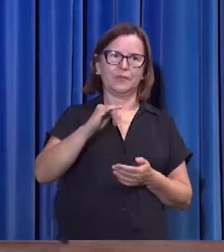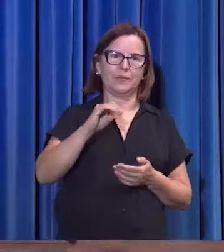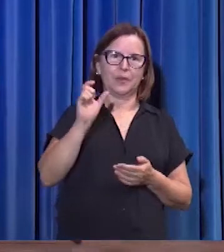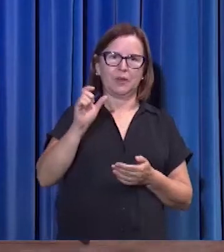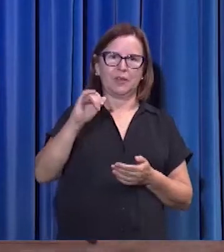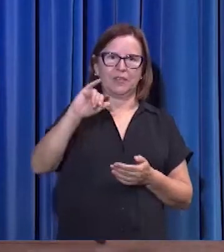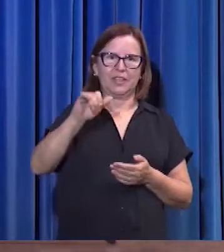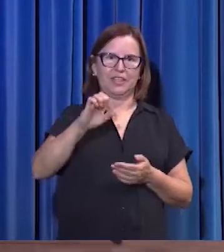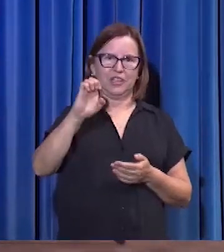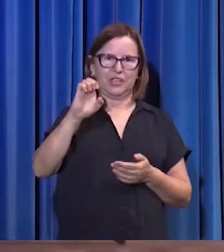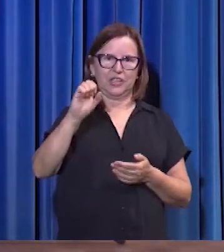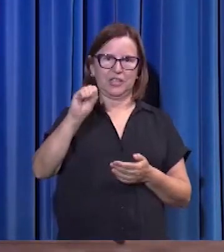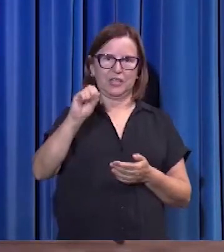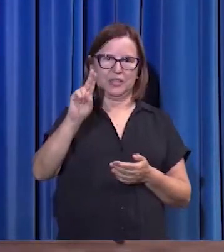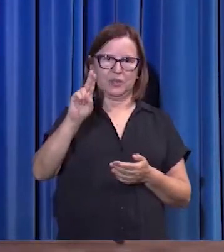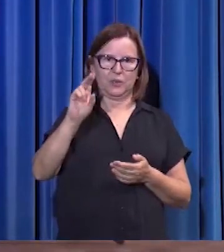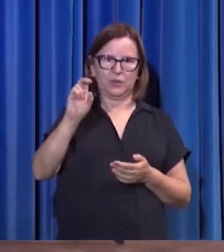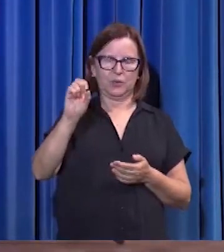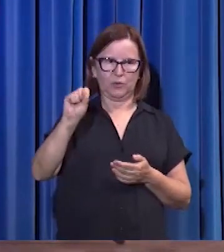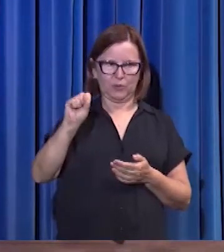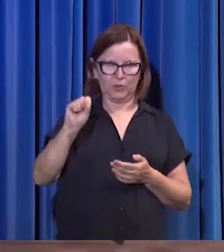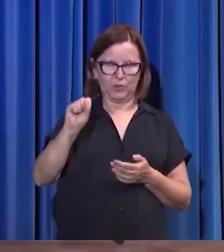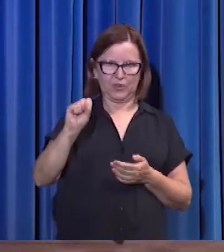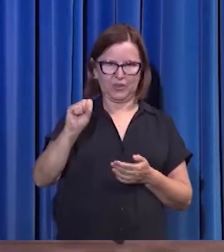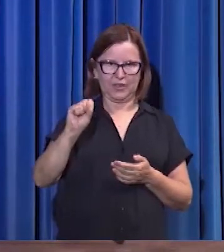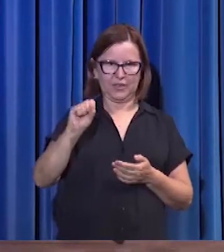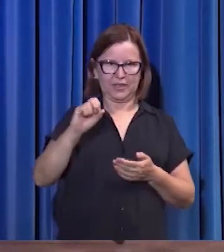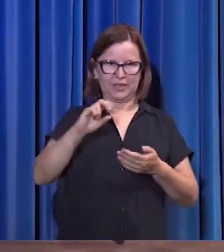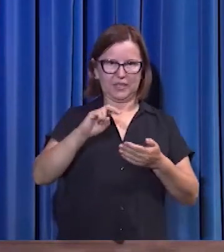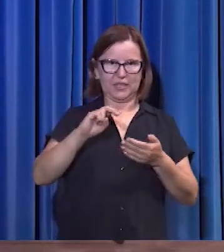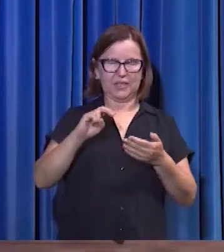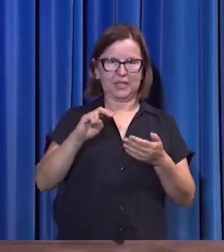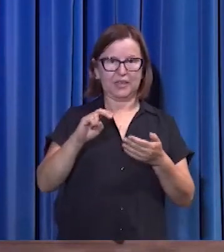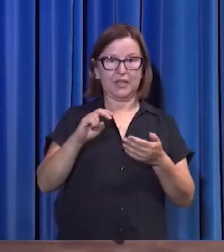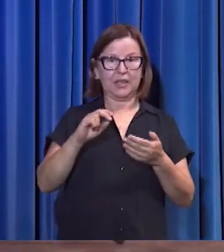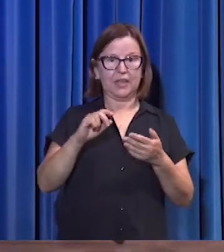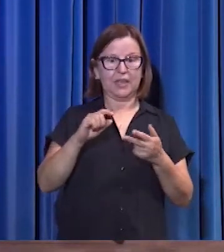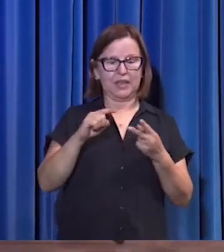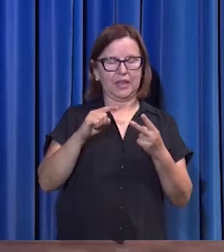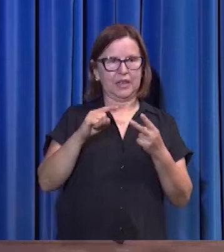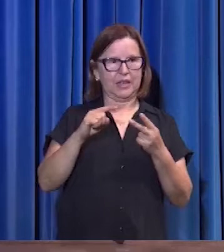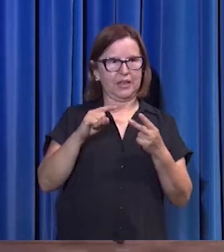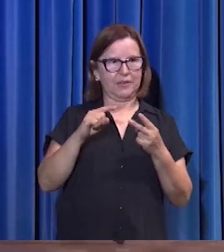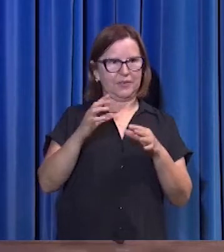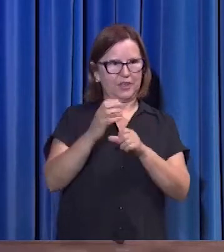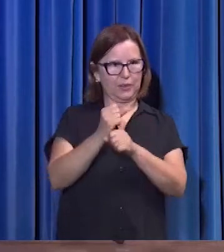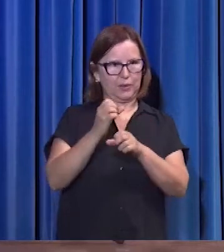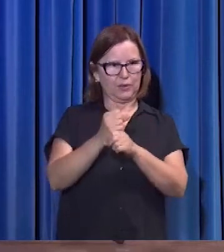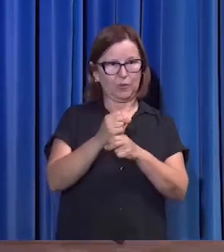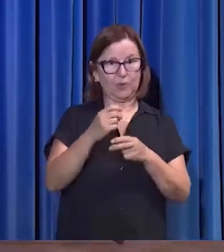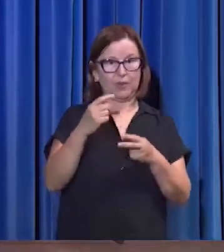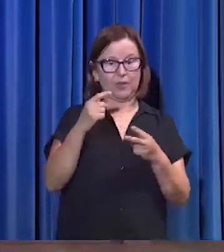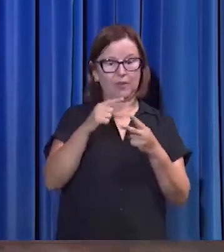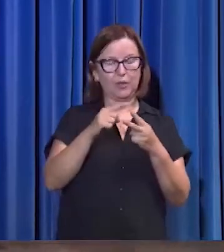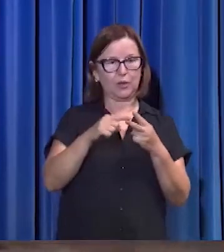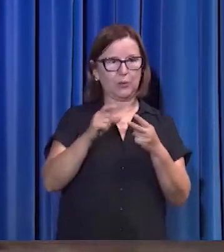palavras. Ele é a junção de Gé e